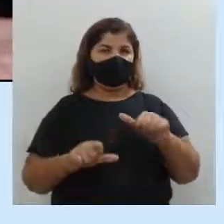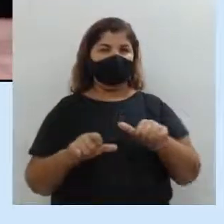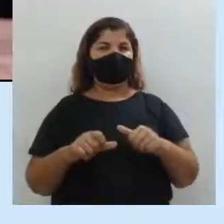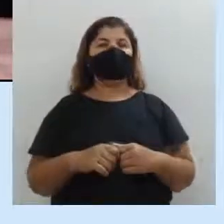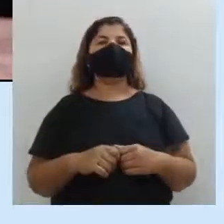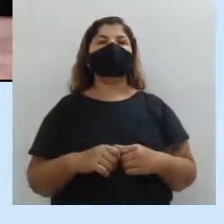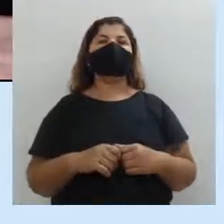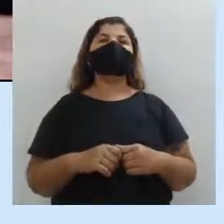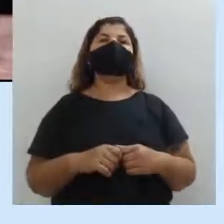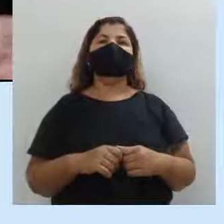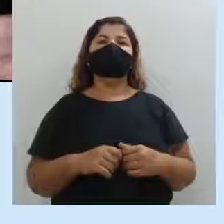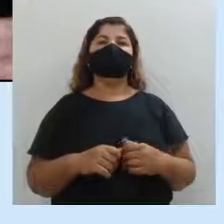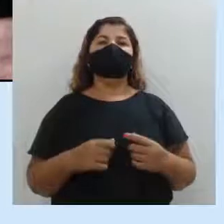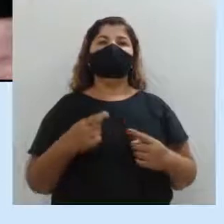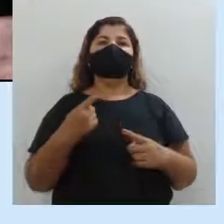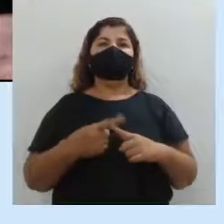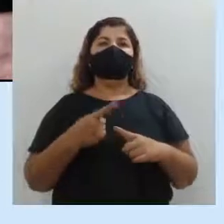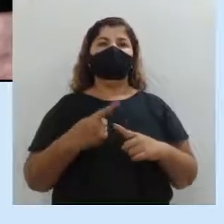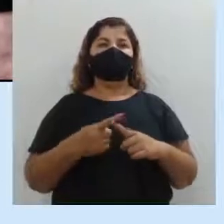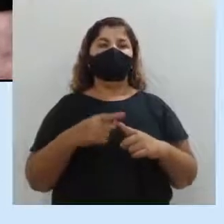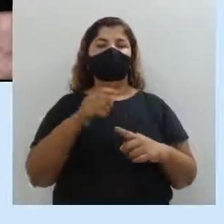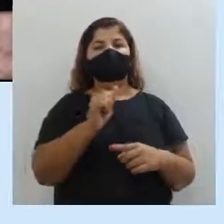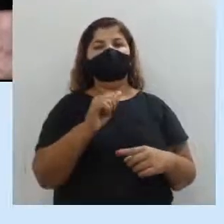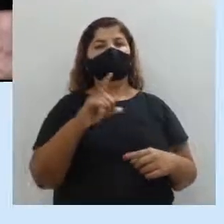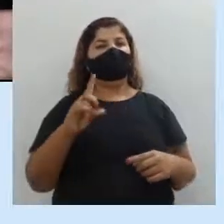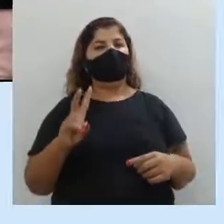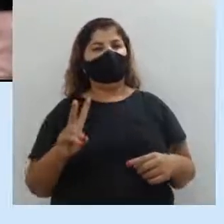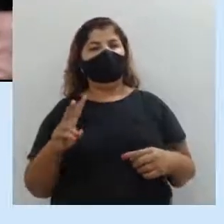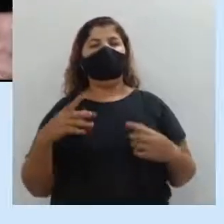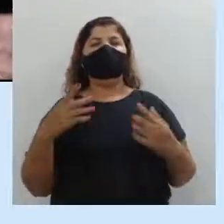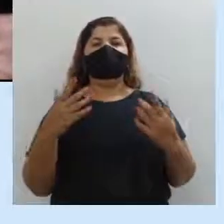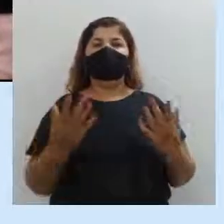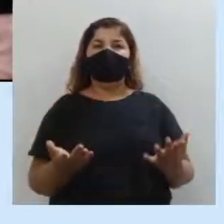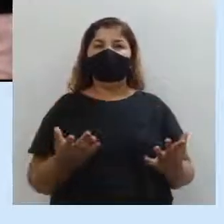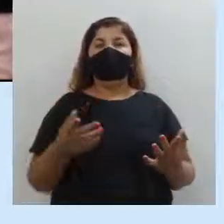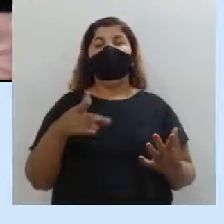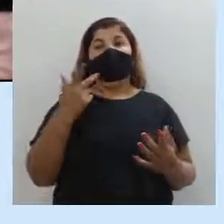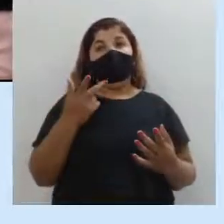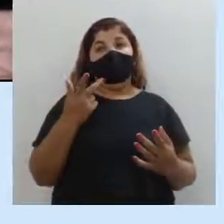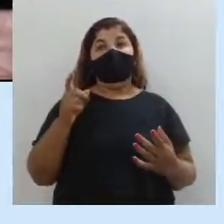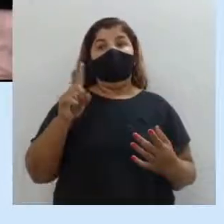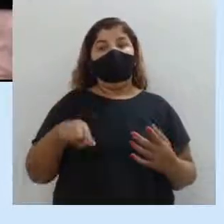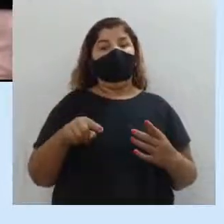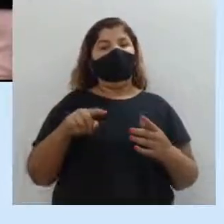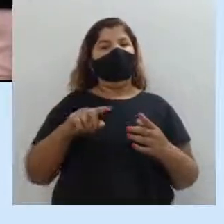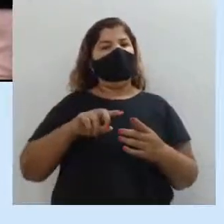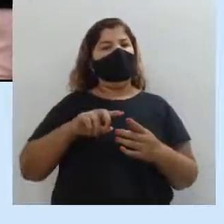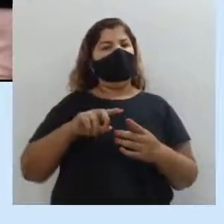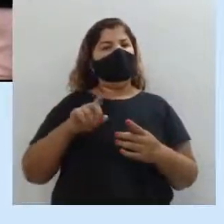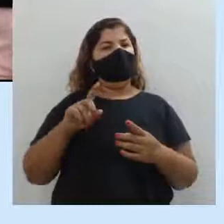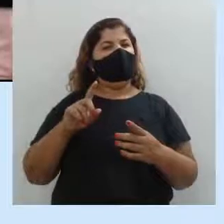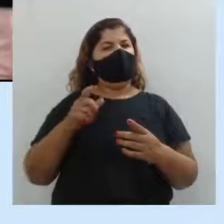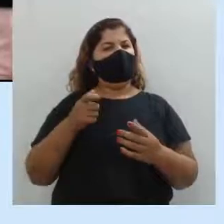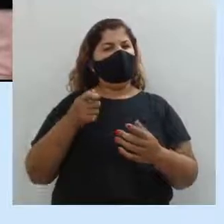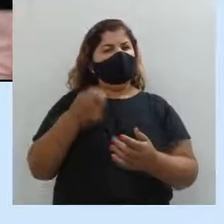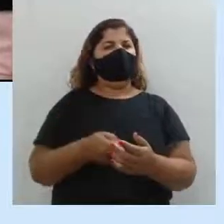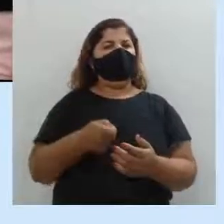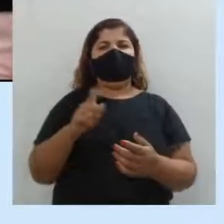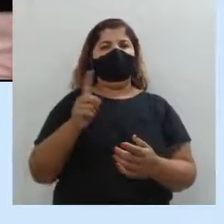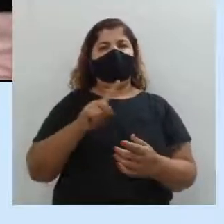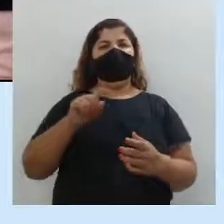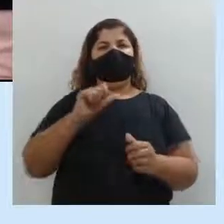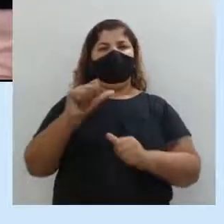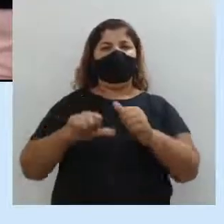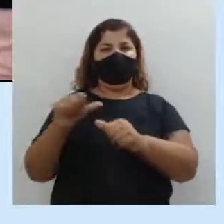pelo seguinte: o advérbio, apesar de se falar que ela é invariável, ela